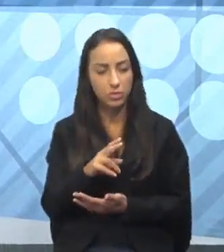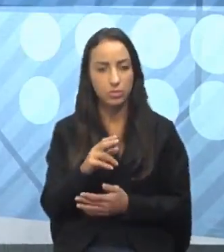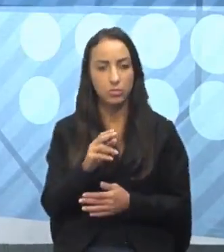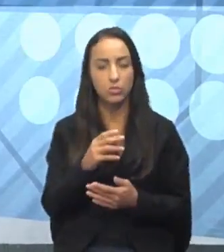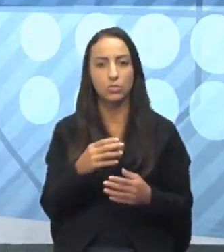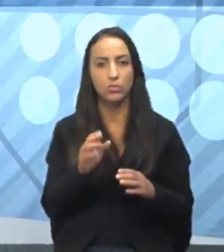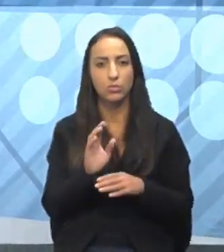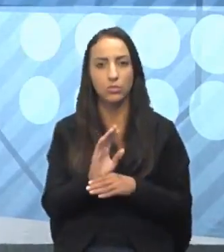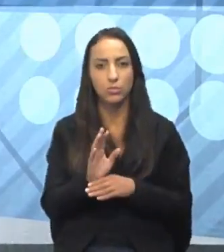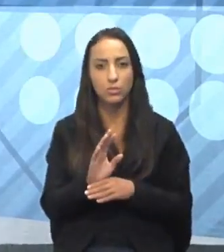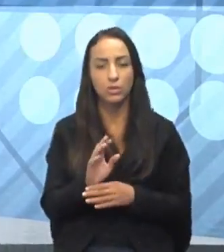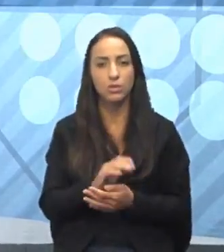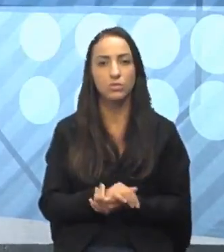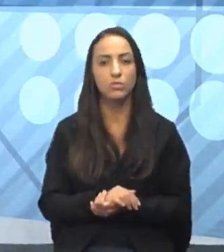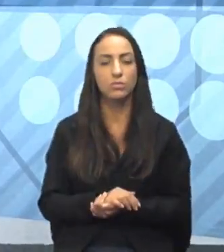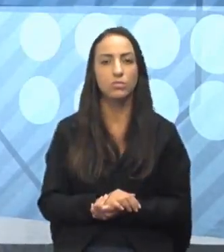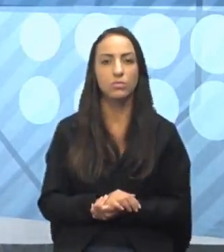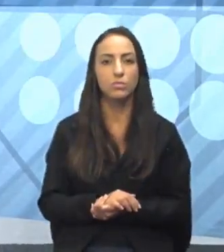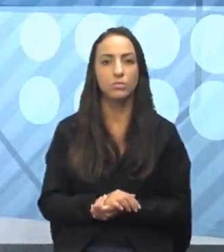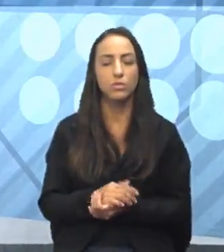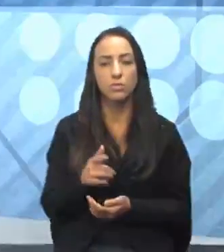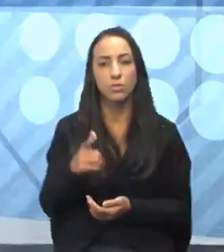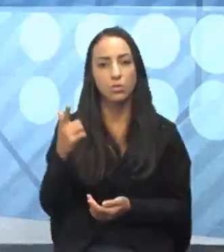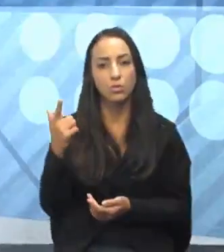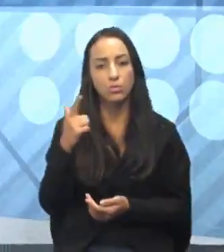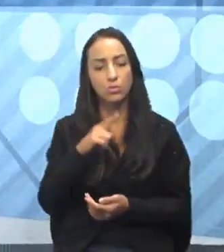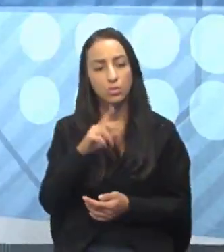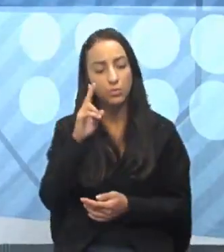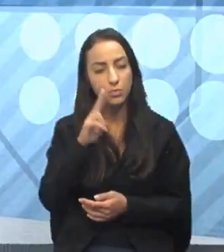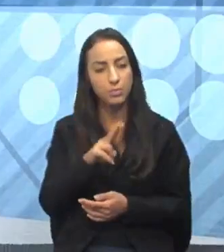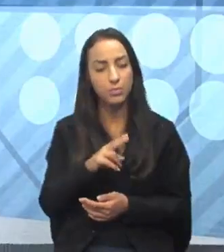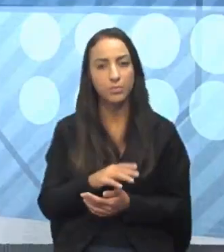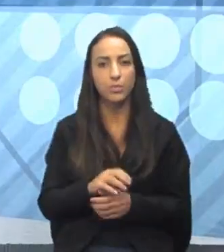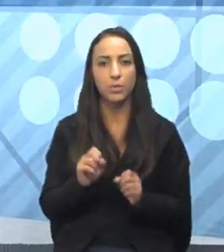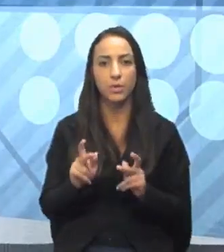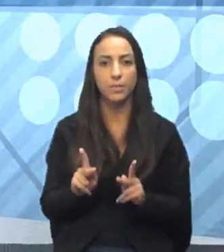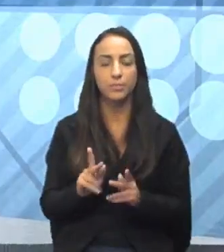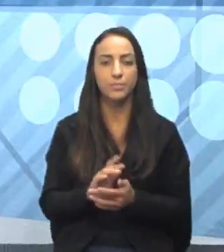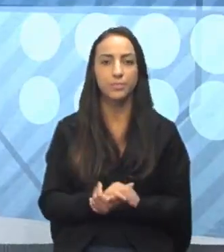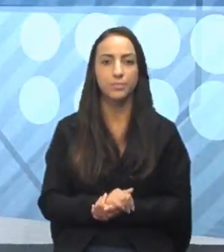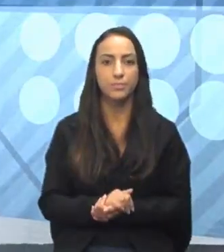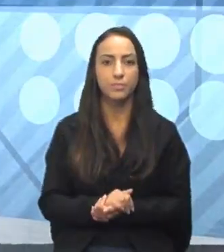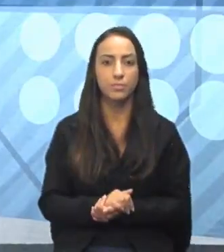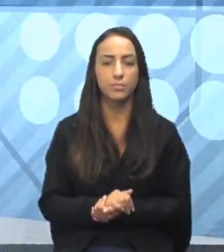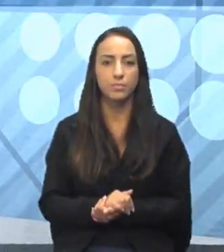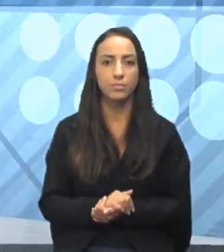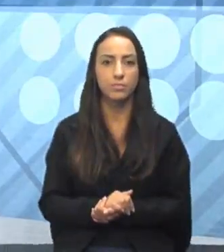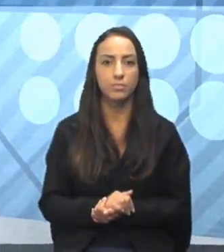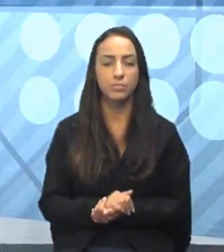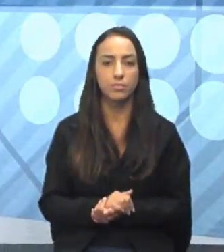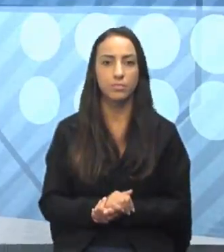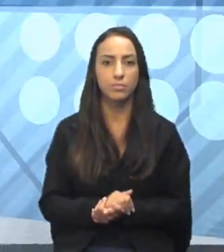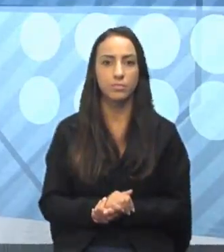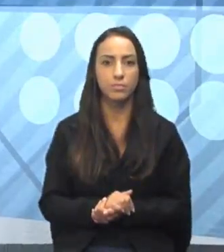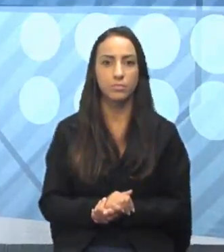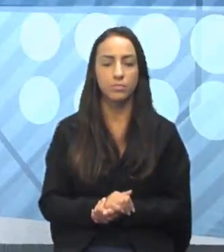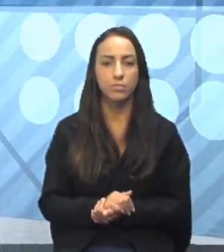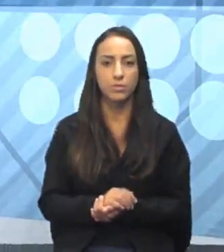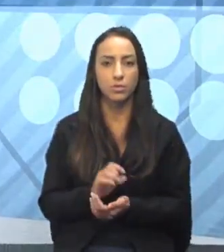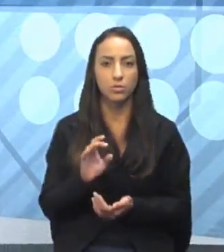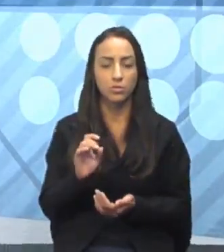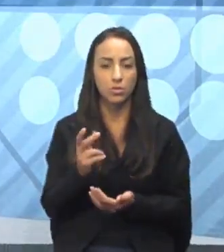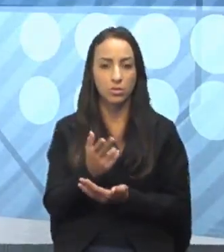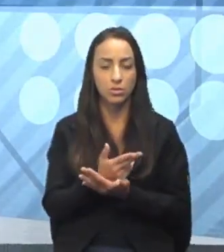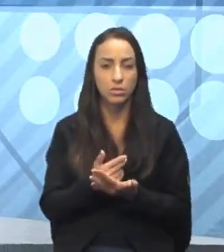consiga visualizar aí na sua aula prática, tá? Não só por meio de imagens